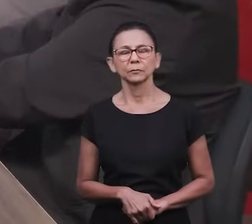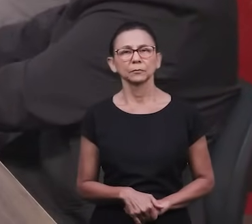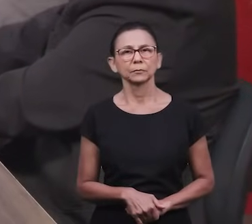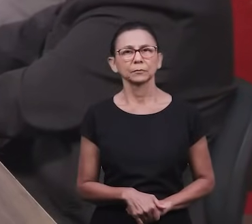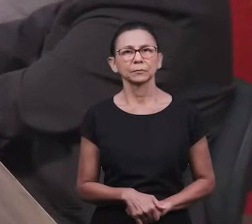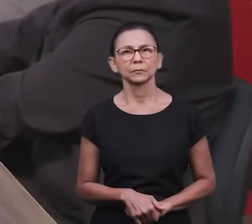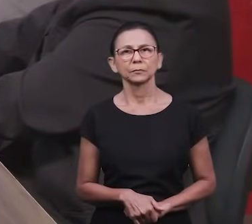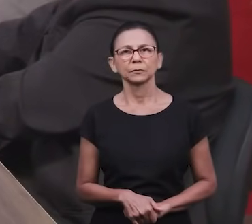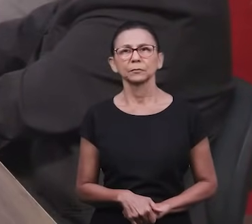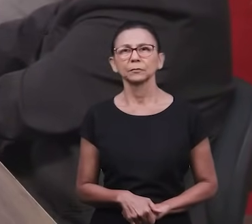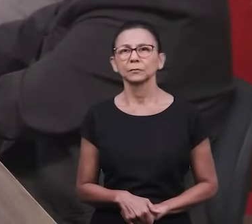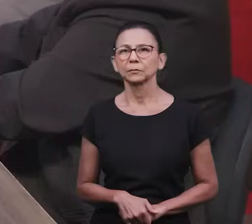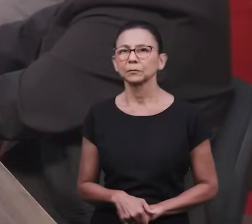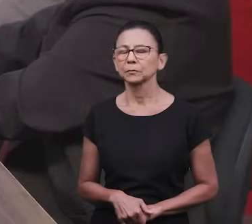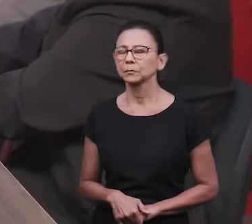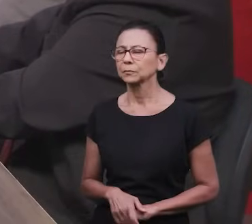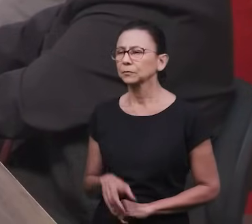queria